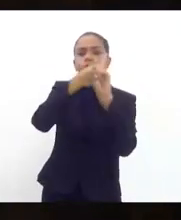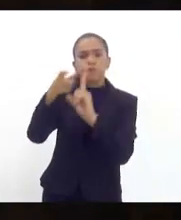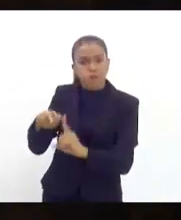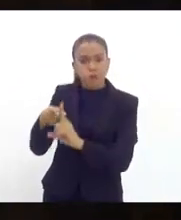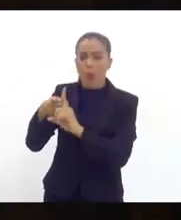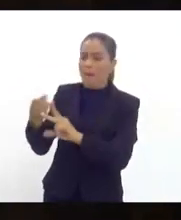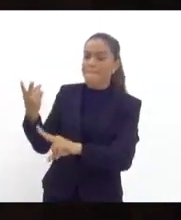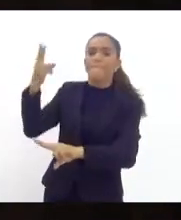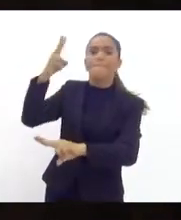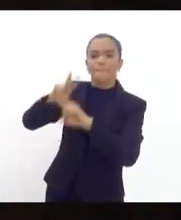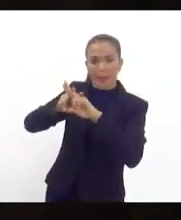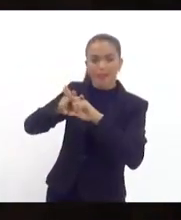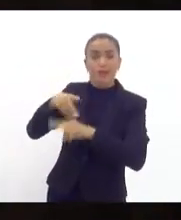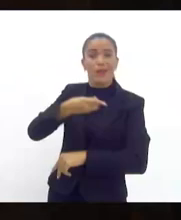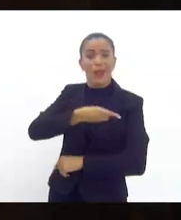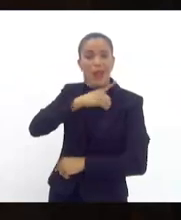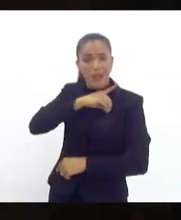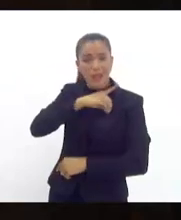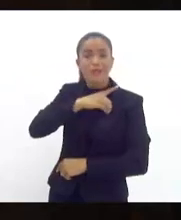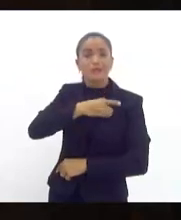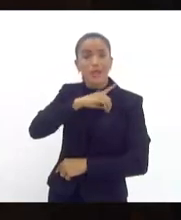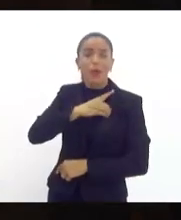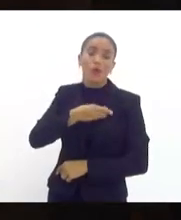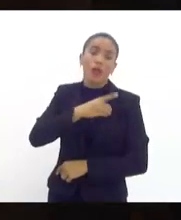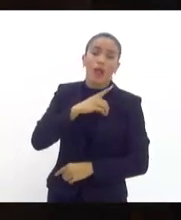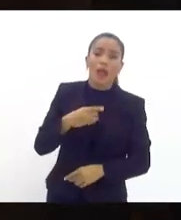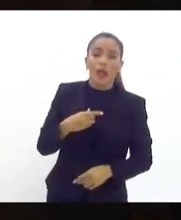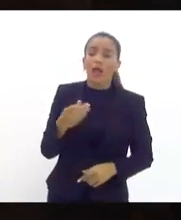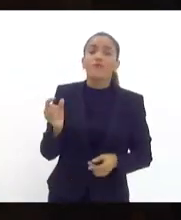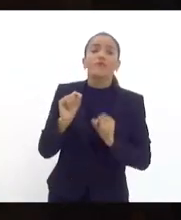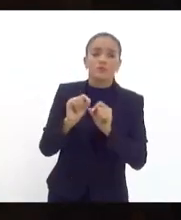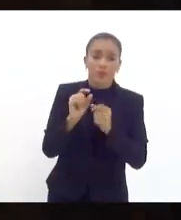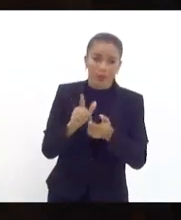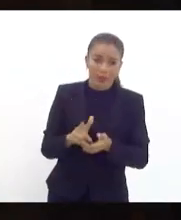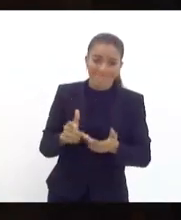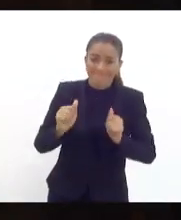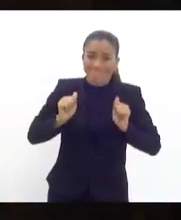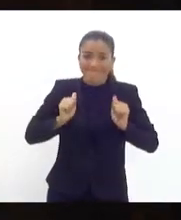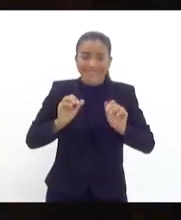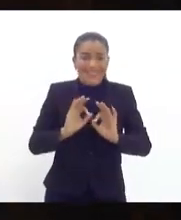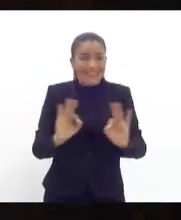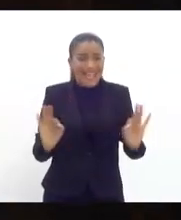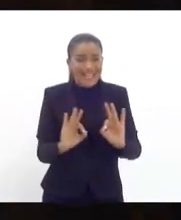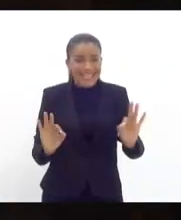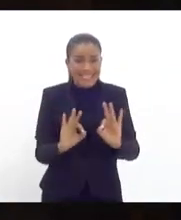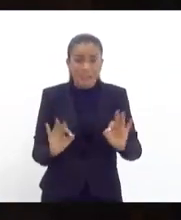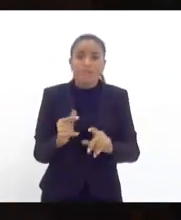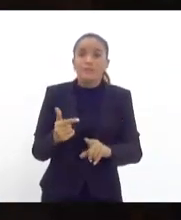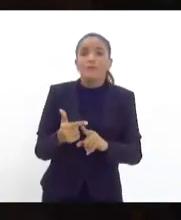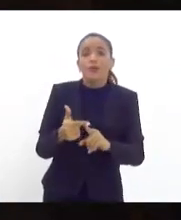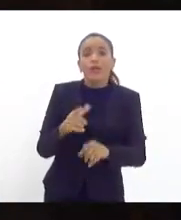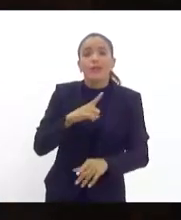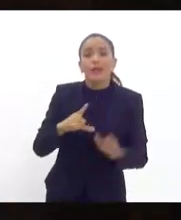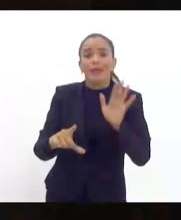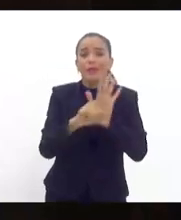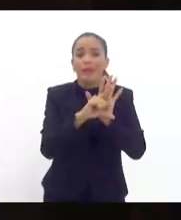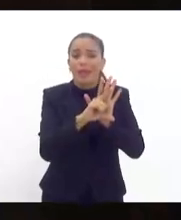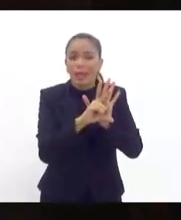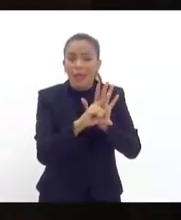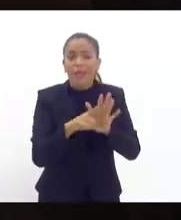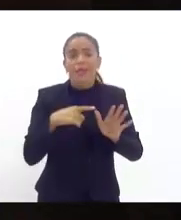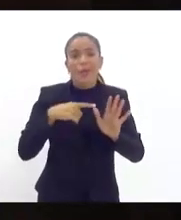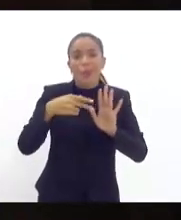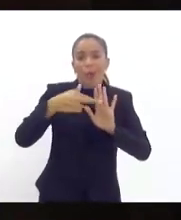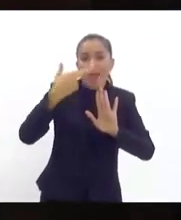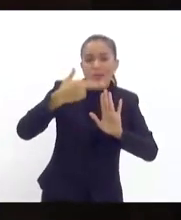levar para delegacia chegando na delegacia o delegado pode fazer o quê Nada porque porque tem uma lei uma